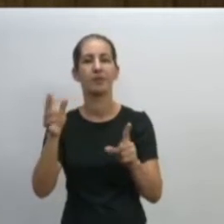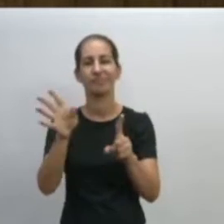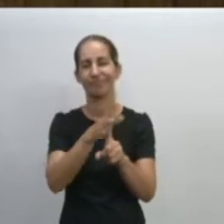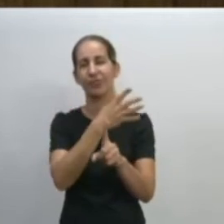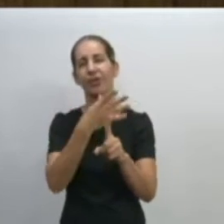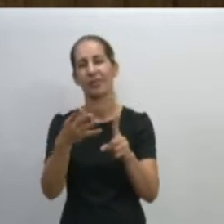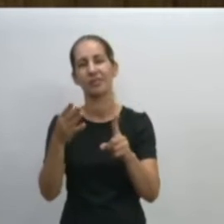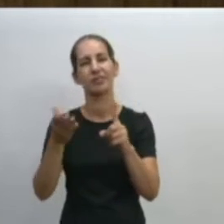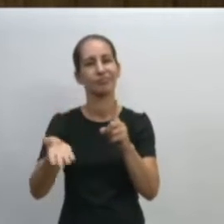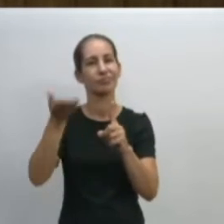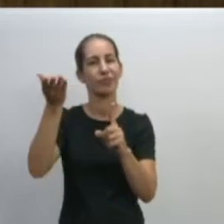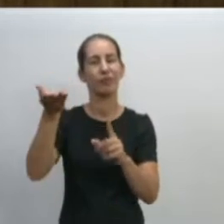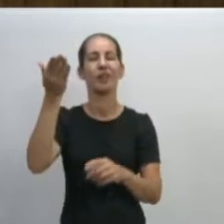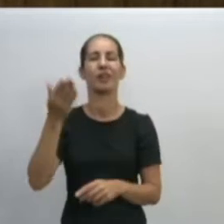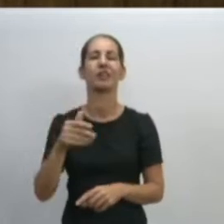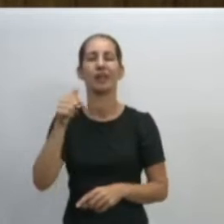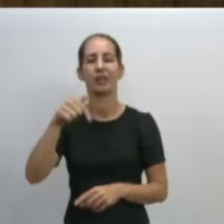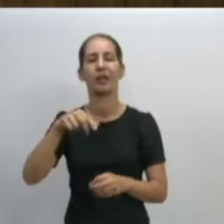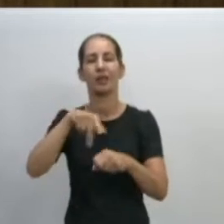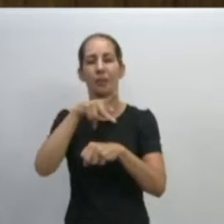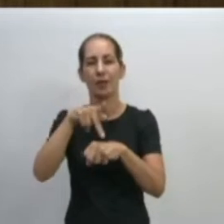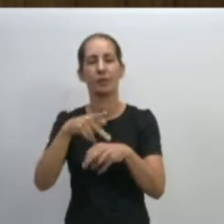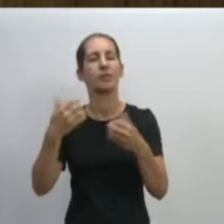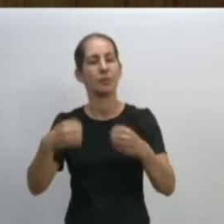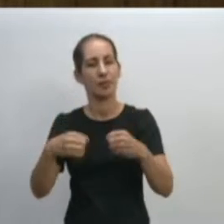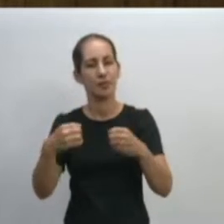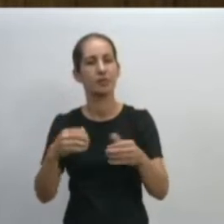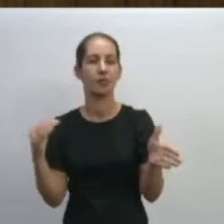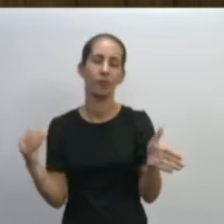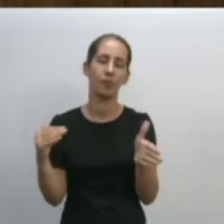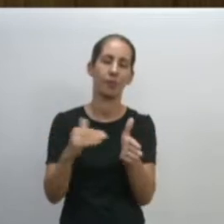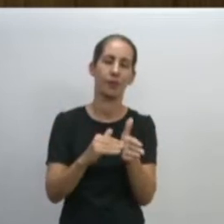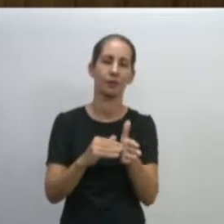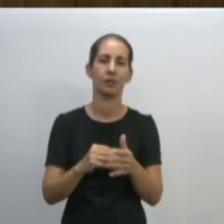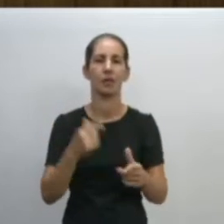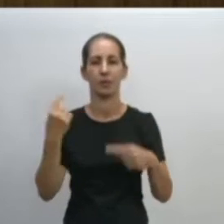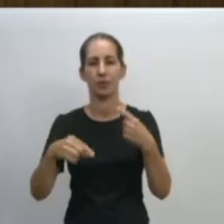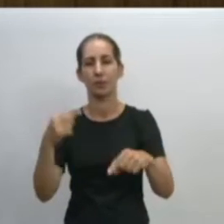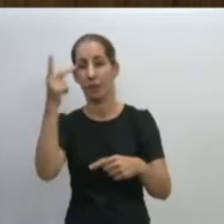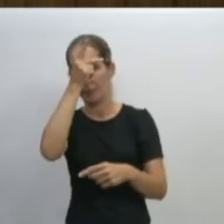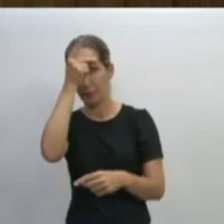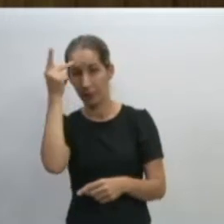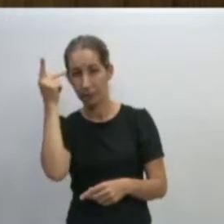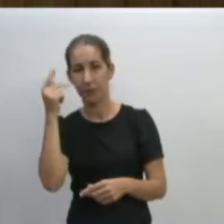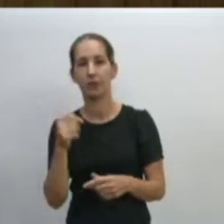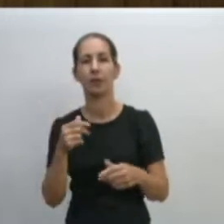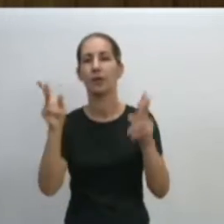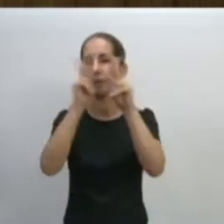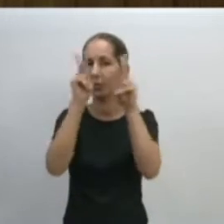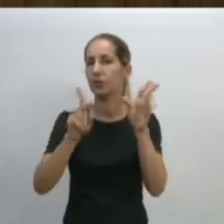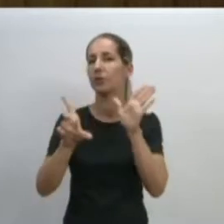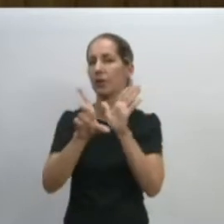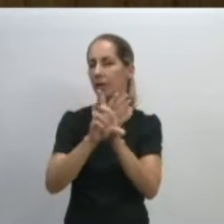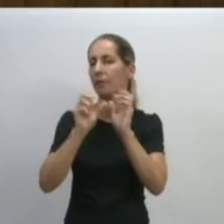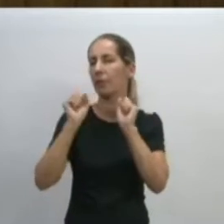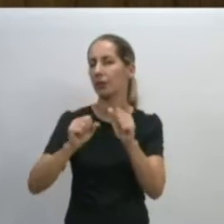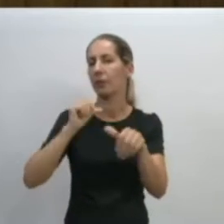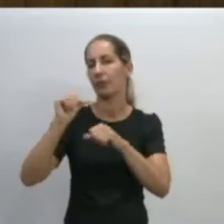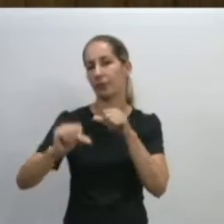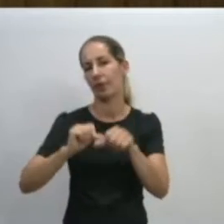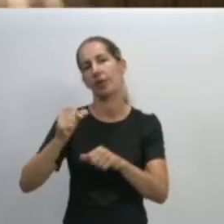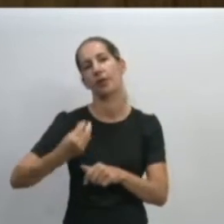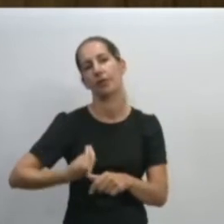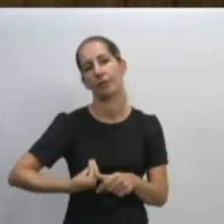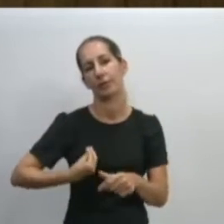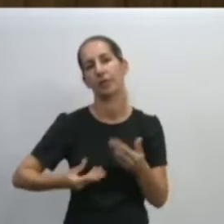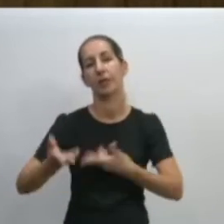violência ainda aumentar no nosso país e a necessidade da gente combater com políticas públicas e com projetos de lei que possam mudar essa